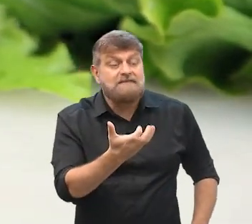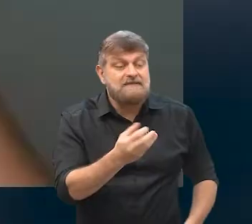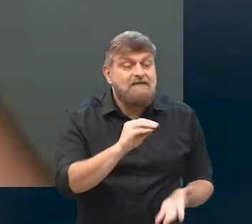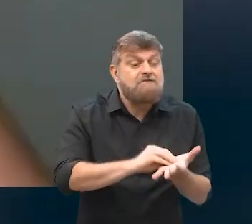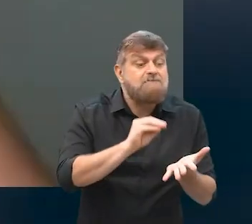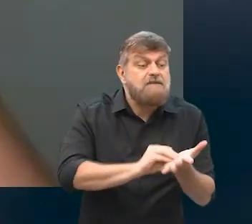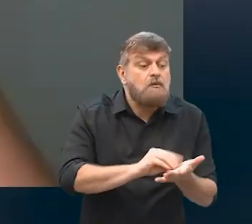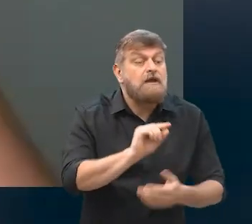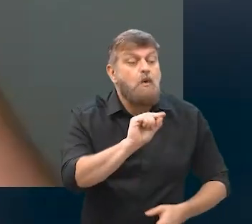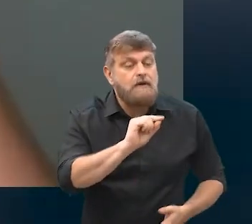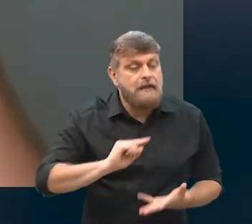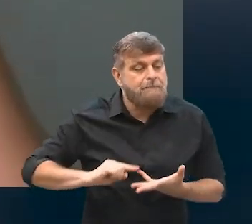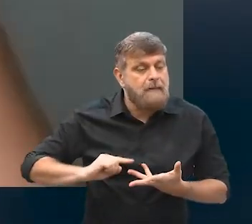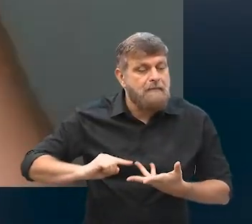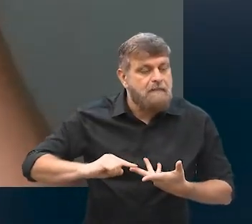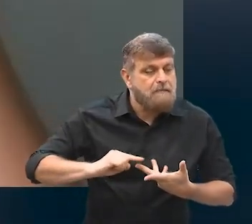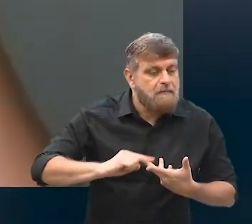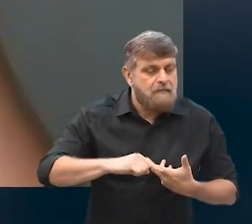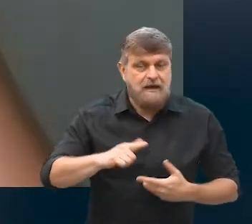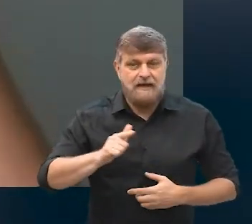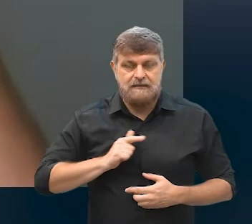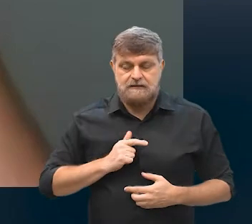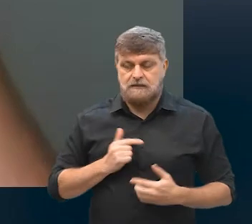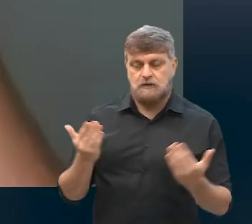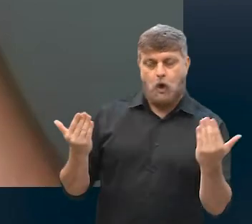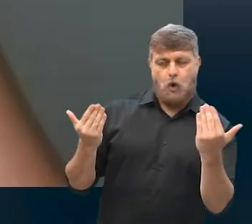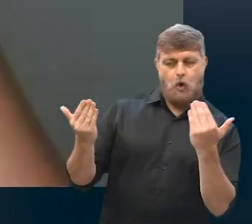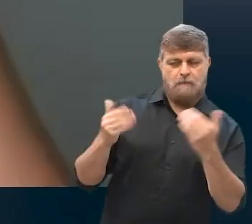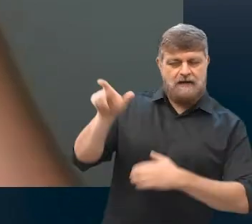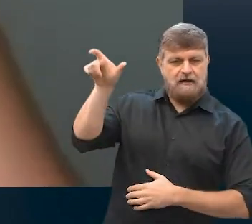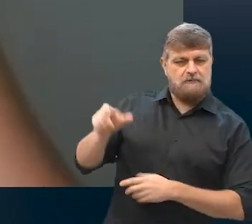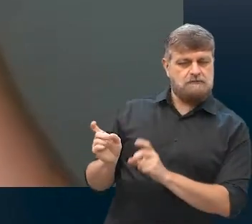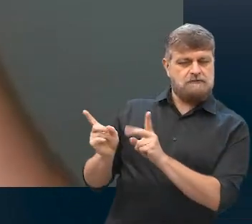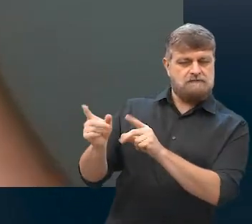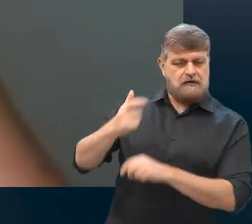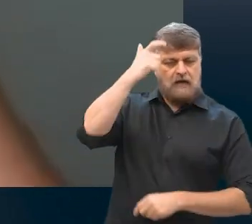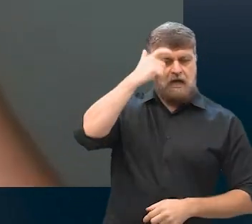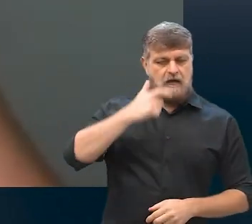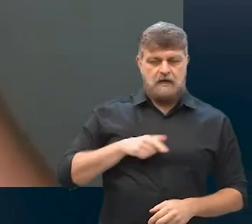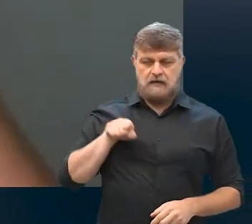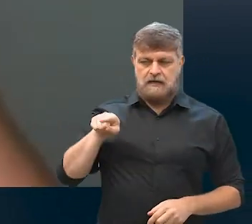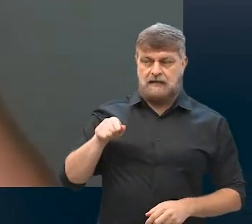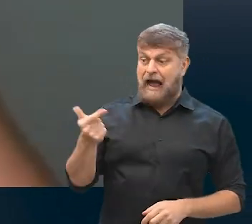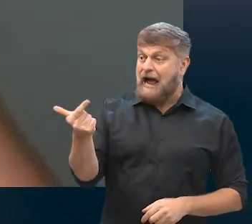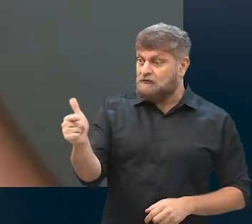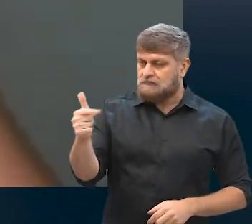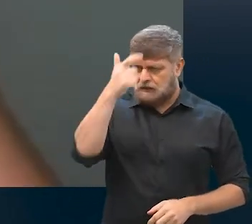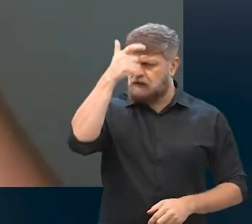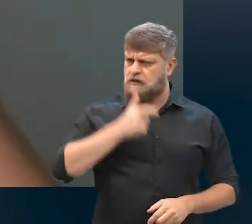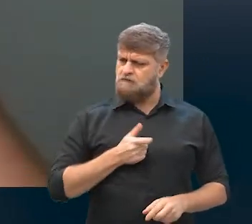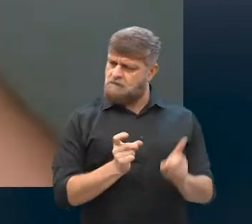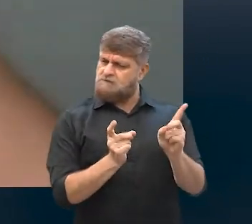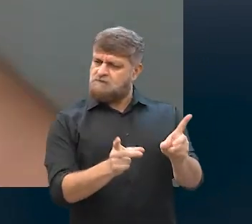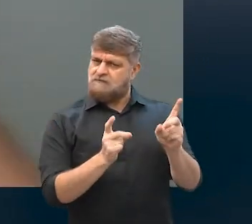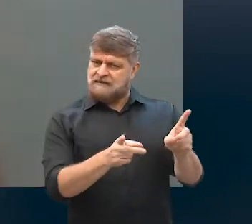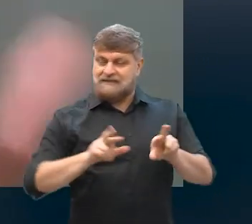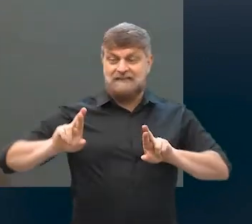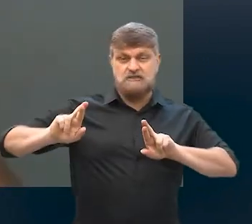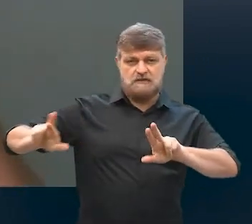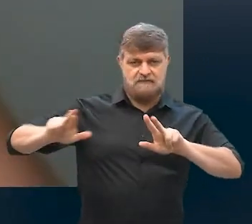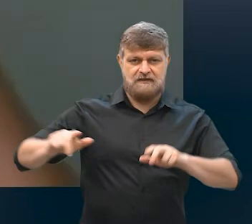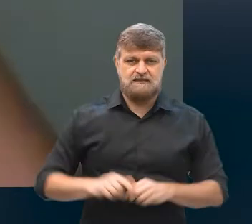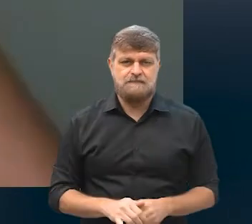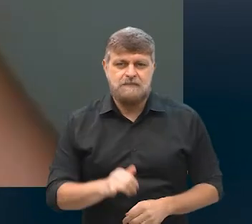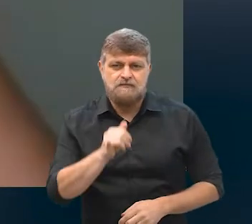falta no mercado. Né? Olhar para os seus concorrentes e ver o que a minha concorrência não oferece. Né? Se é